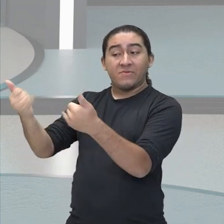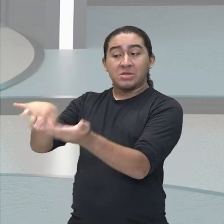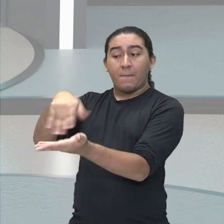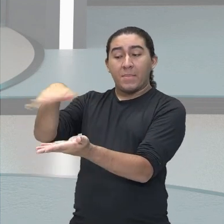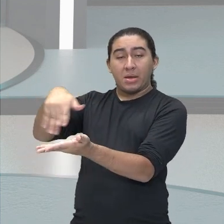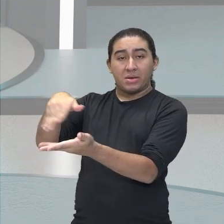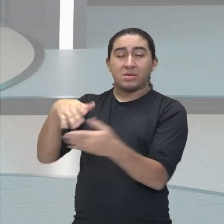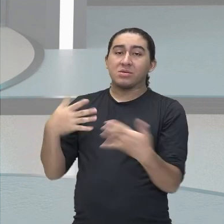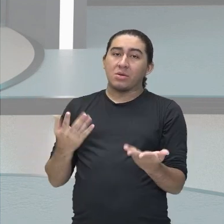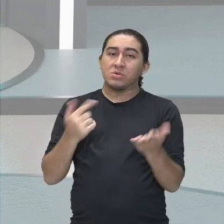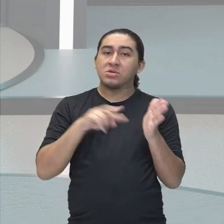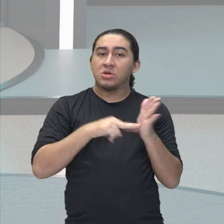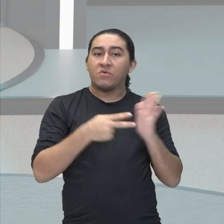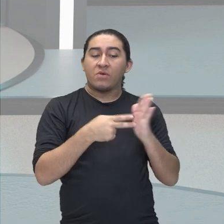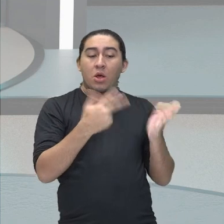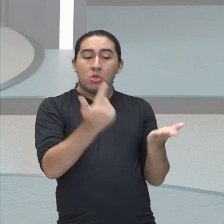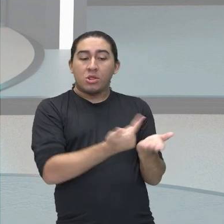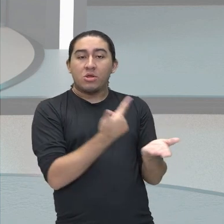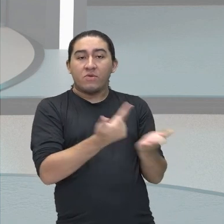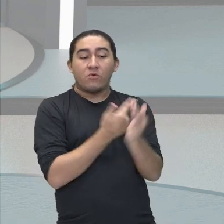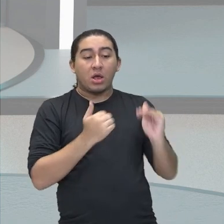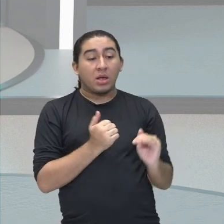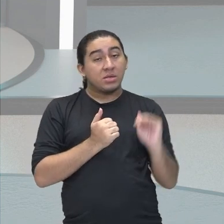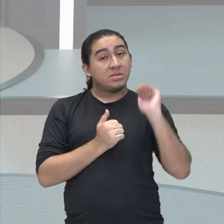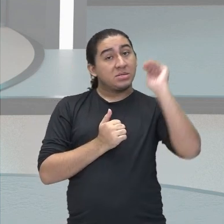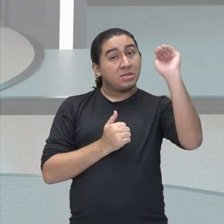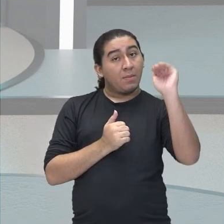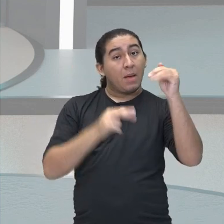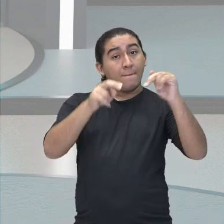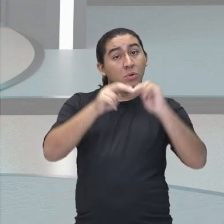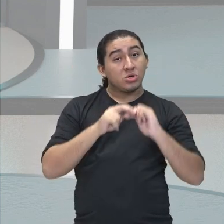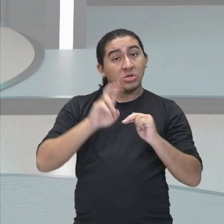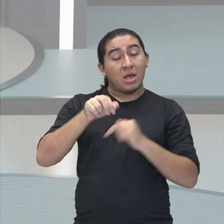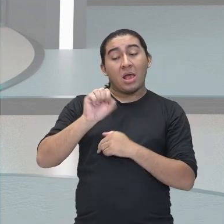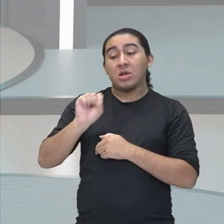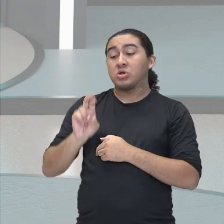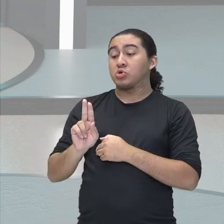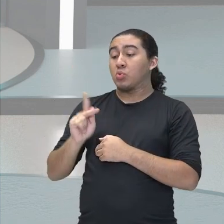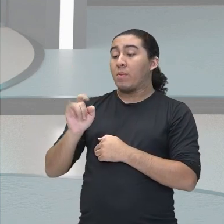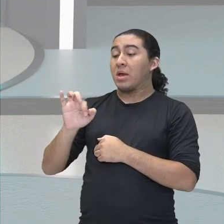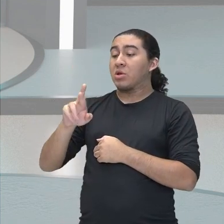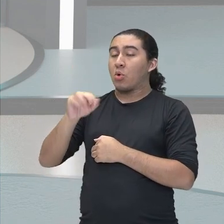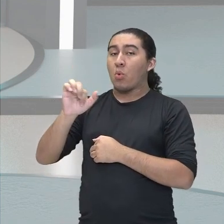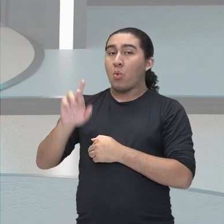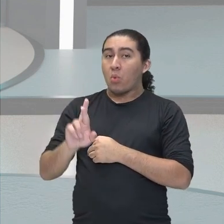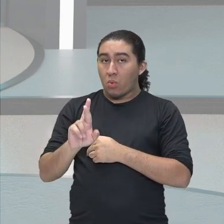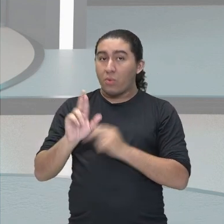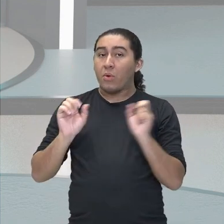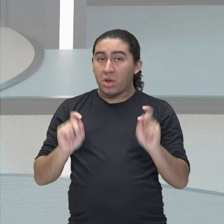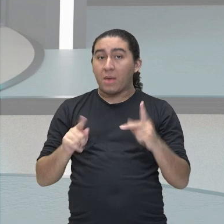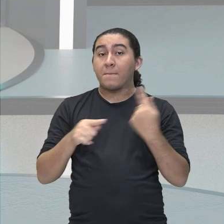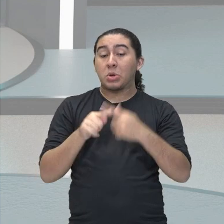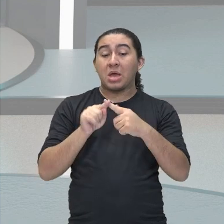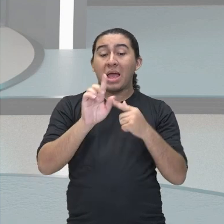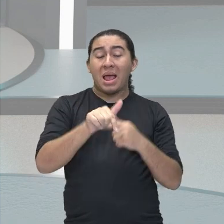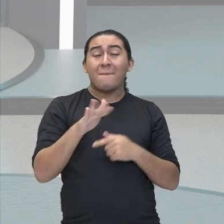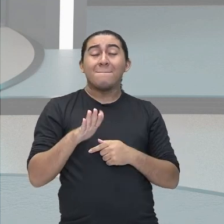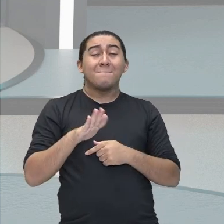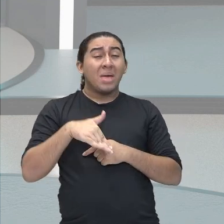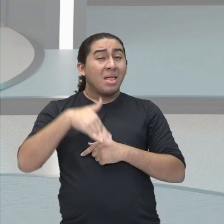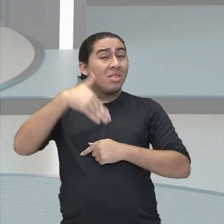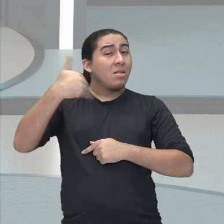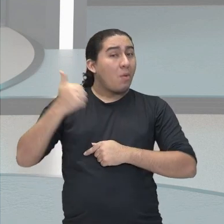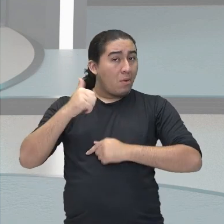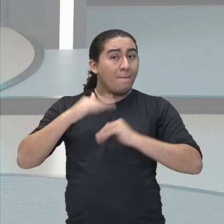acima do parque de diversão. Por isso que é superior, né? Então, por quê? Ele é mais